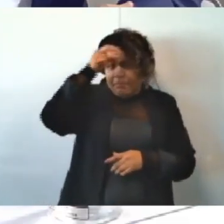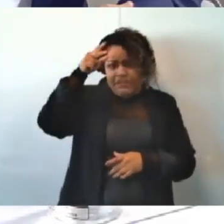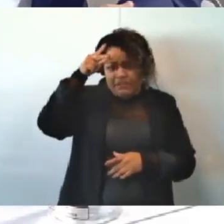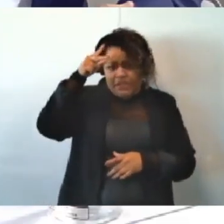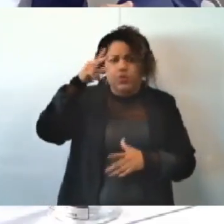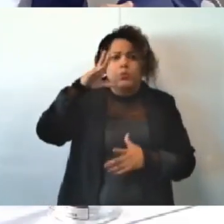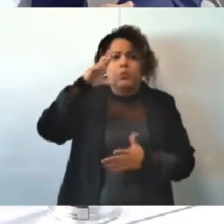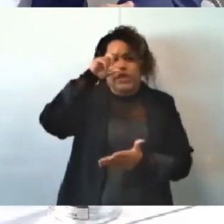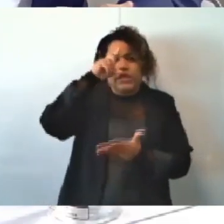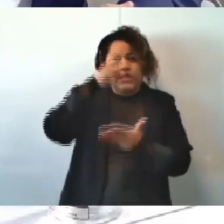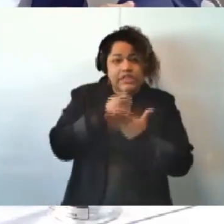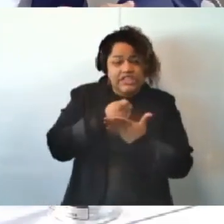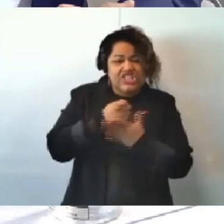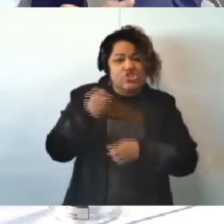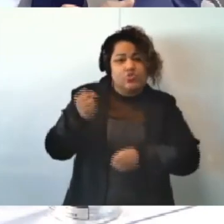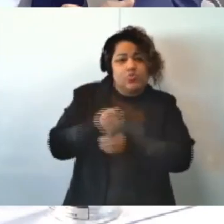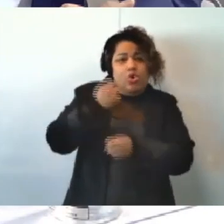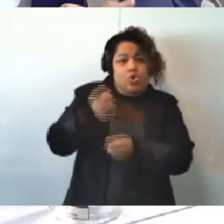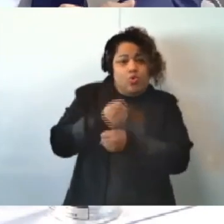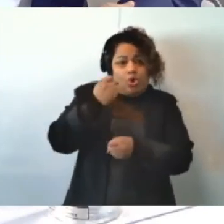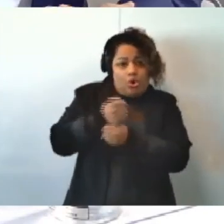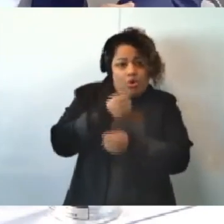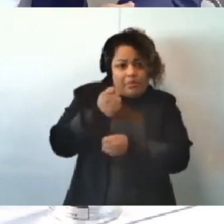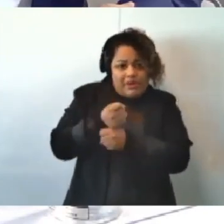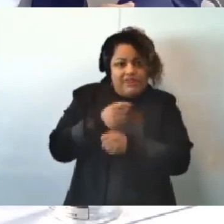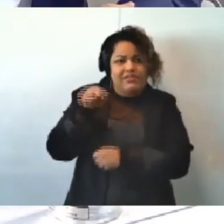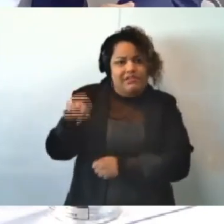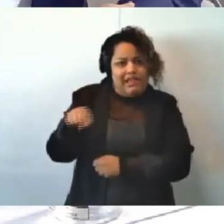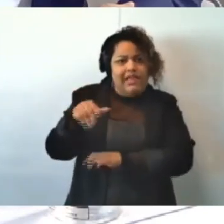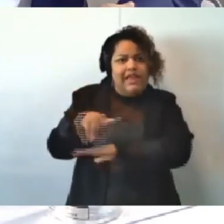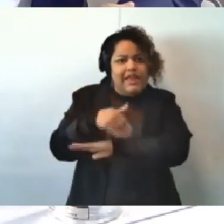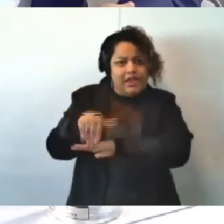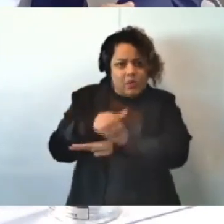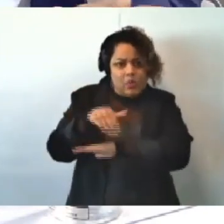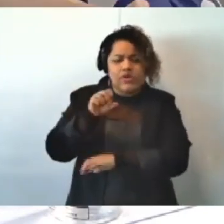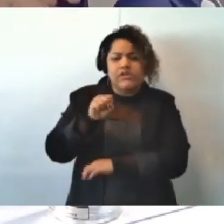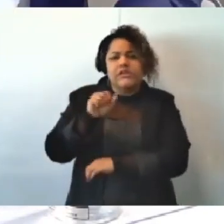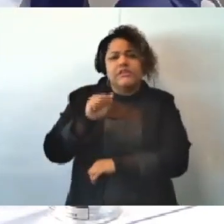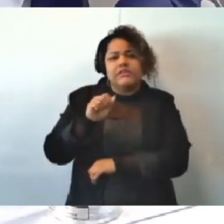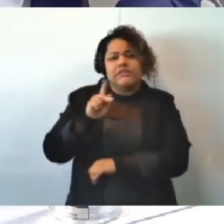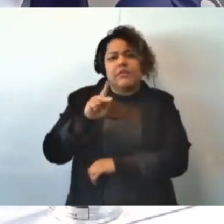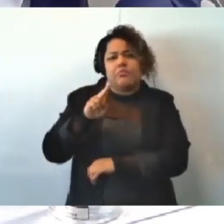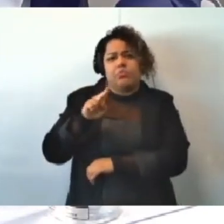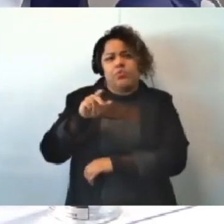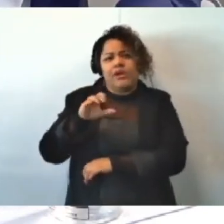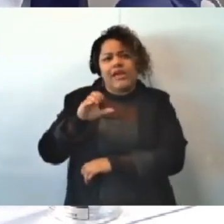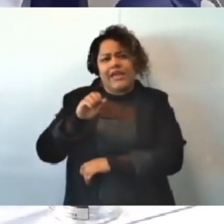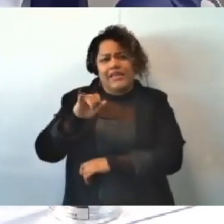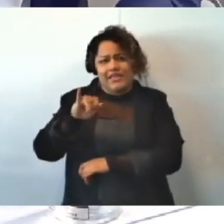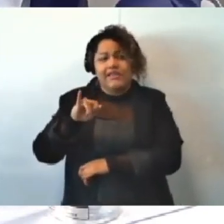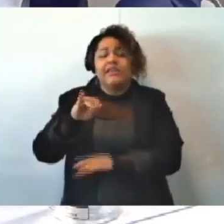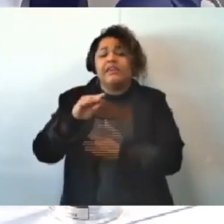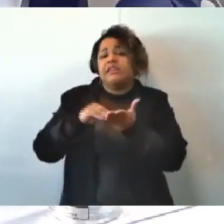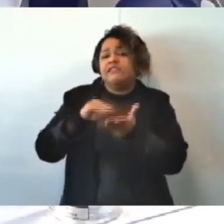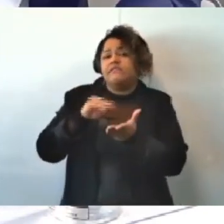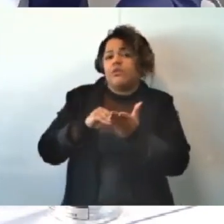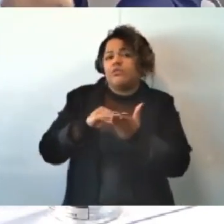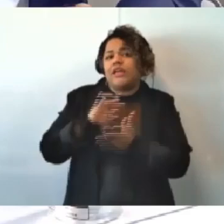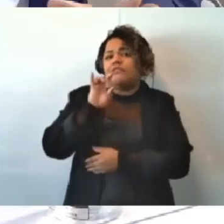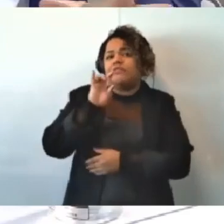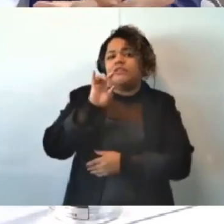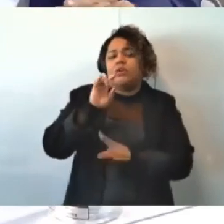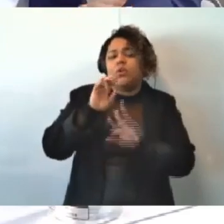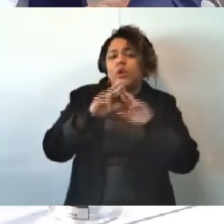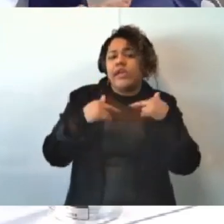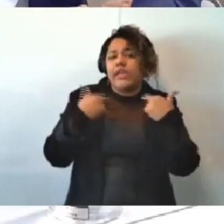uma vez que me parece que ficou pendente, né, uma reunião para acertar definitivamente, né, como é que seria